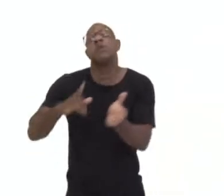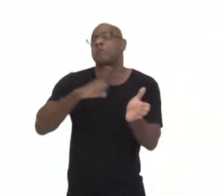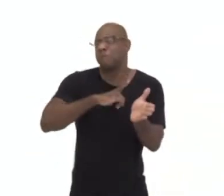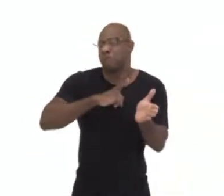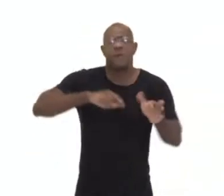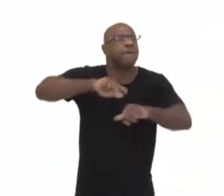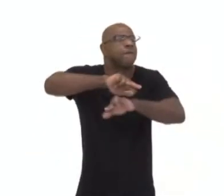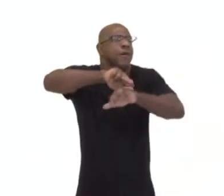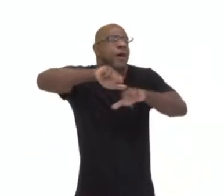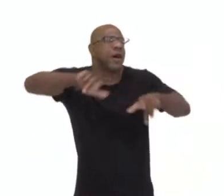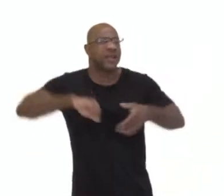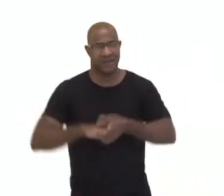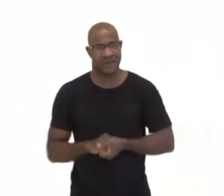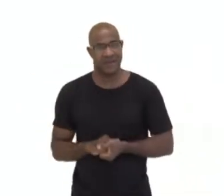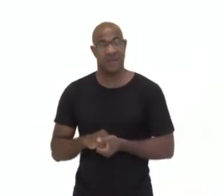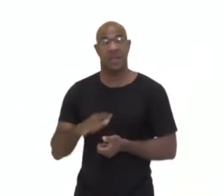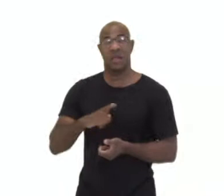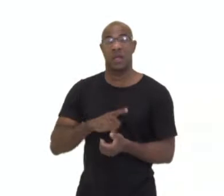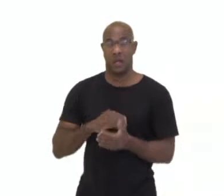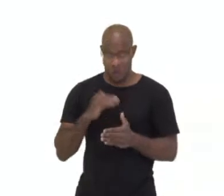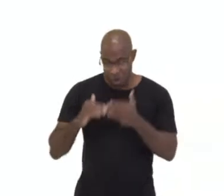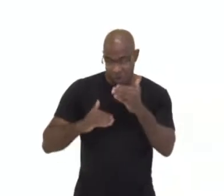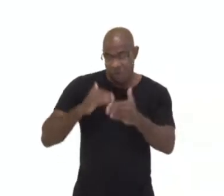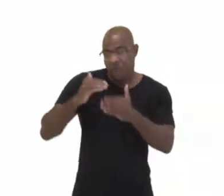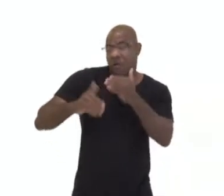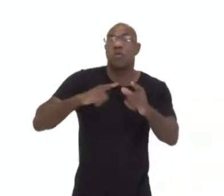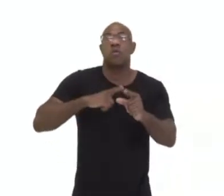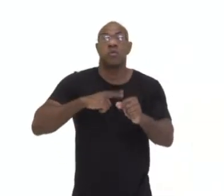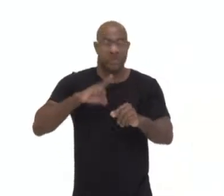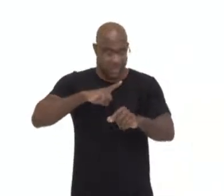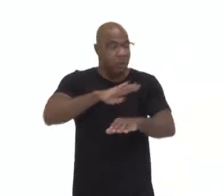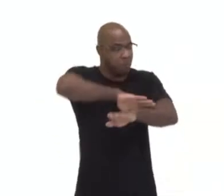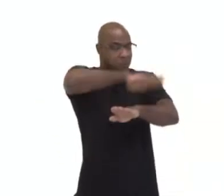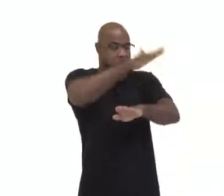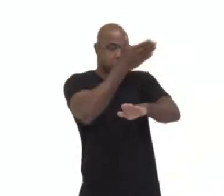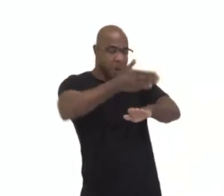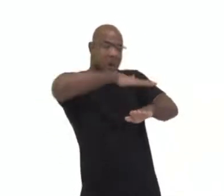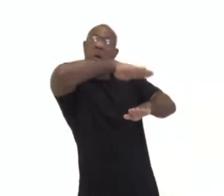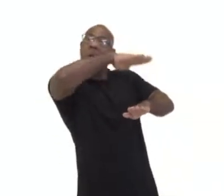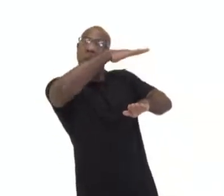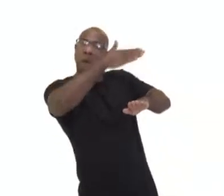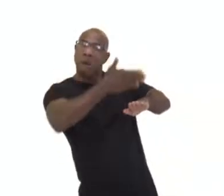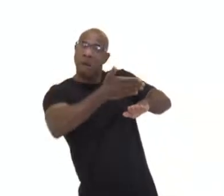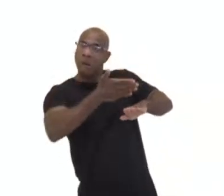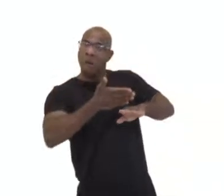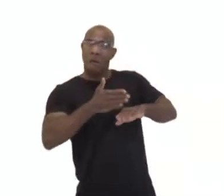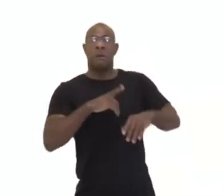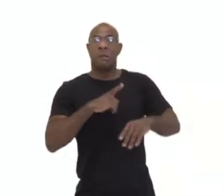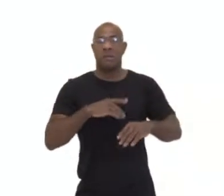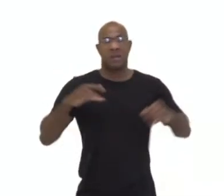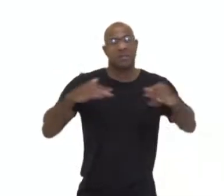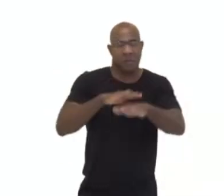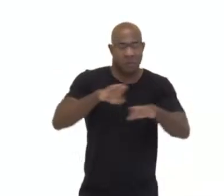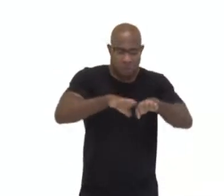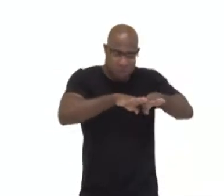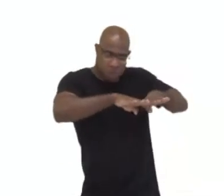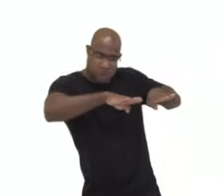e envolvente, avança voraz sobre os morros, pelos vales e pelas